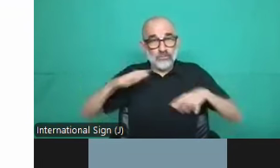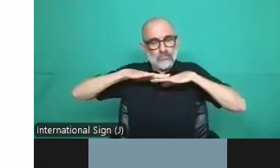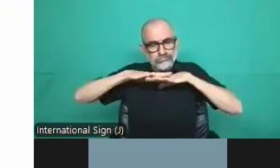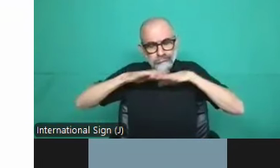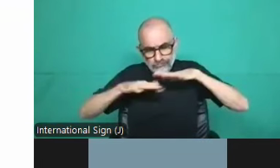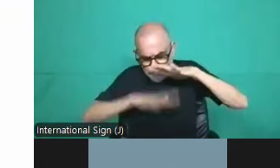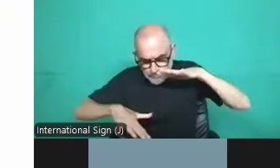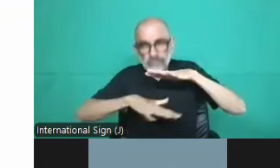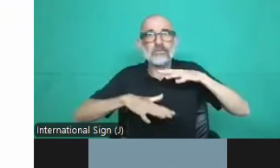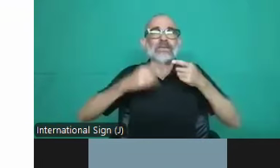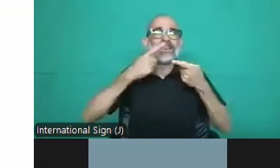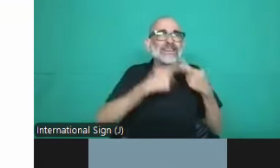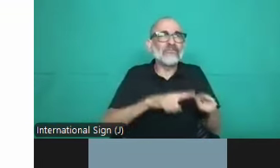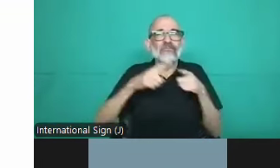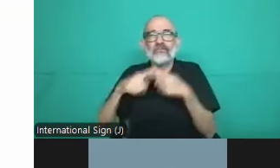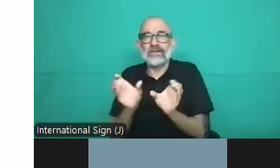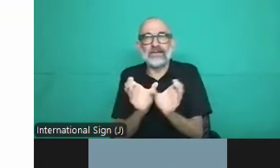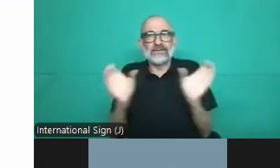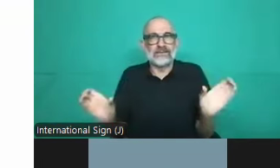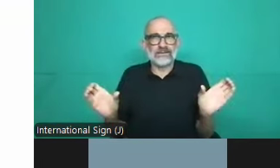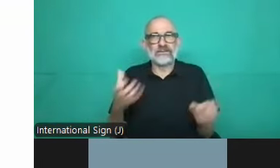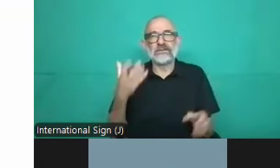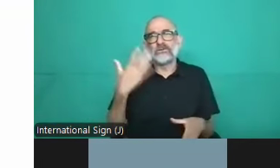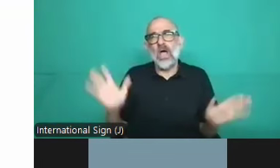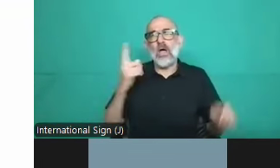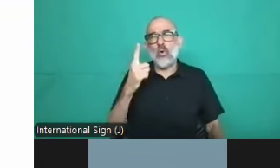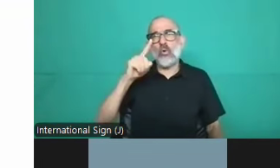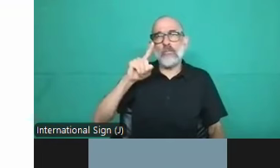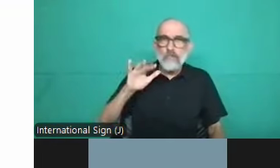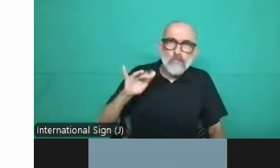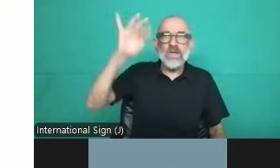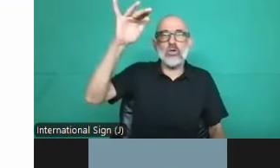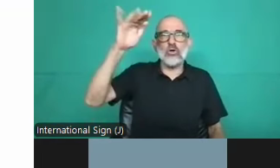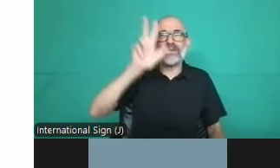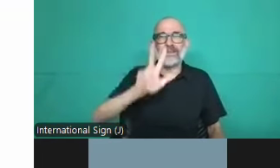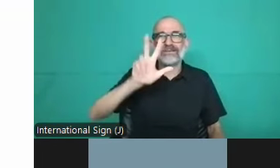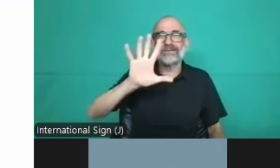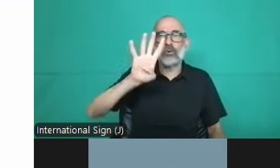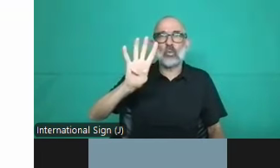1.354.035 pessoas que passaram com uma triagem 4 vezes mais